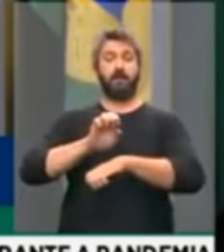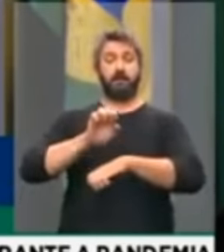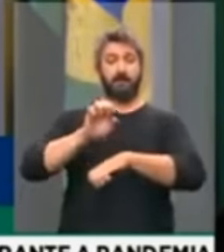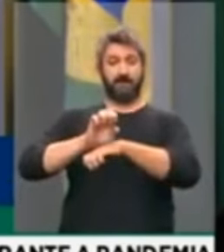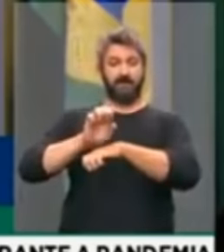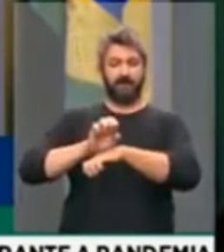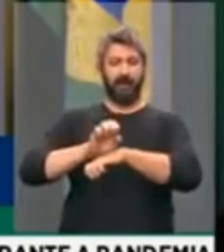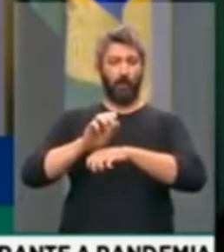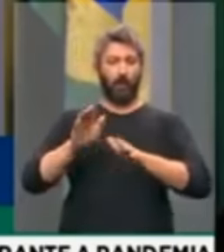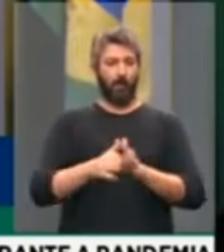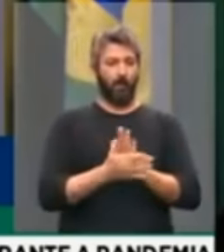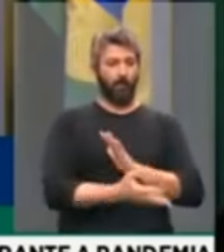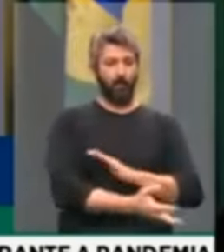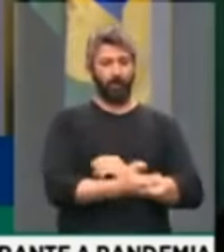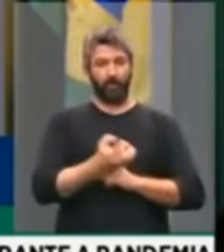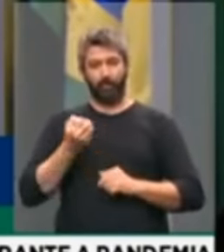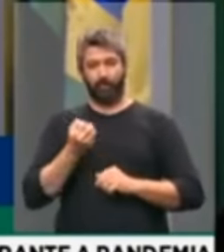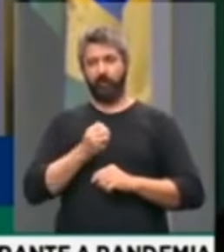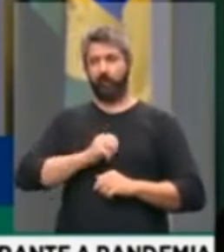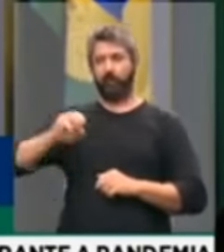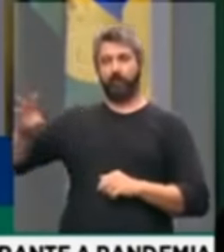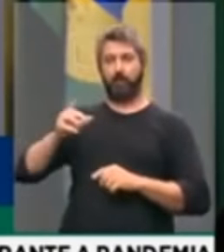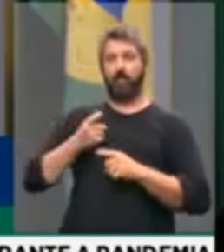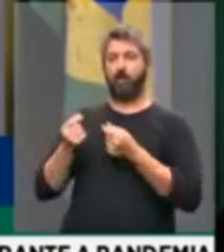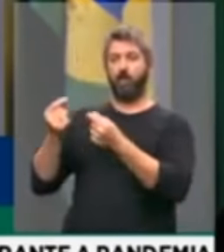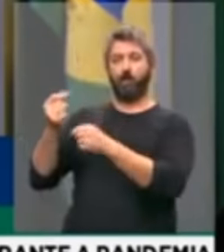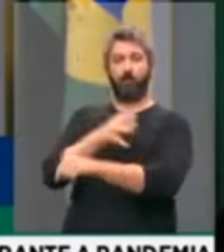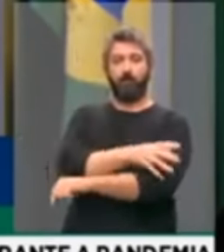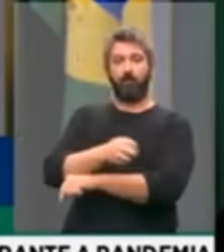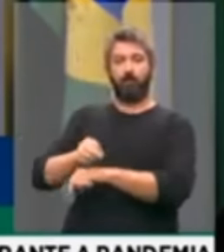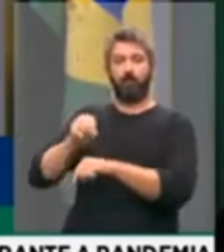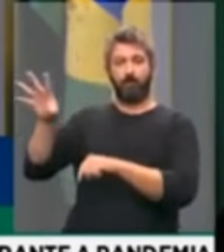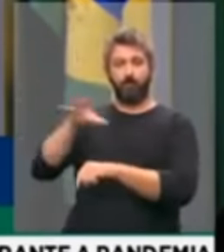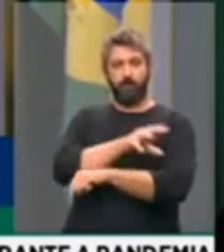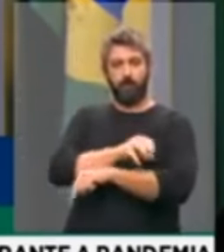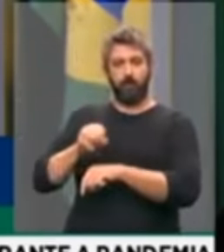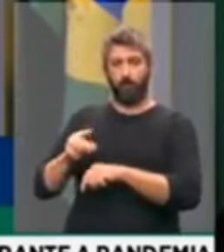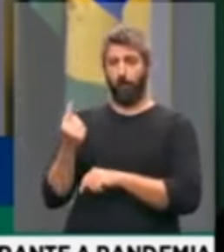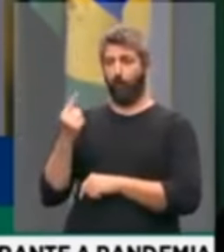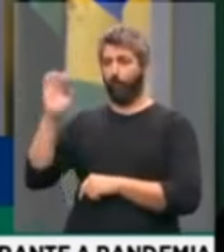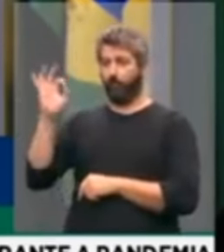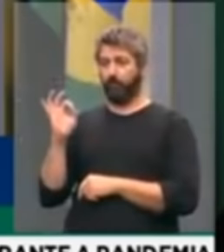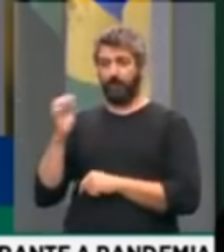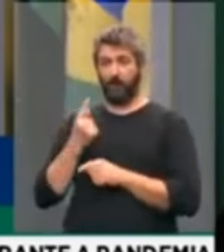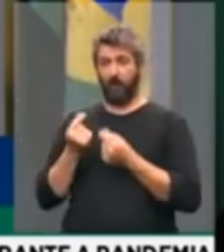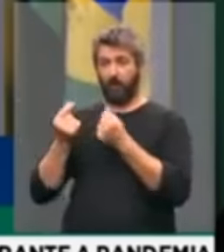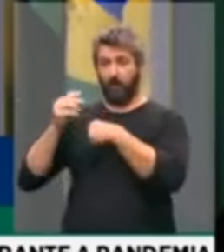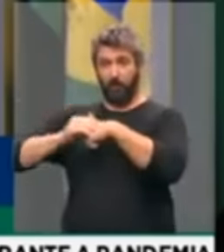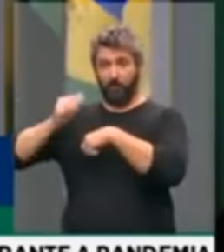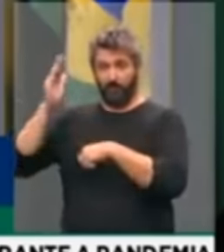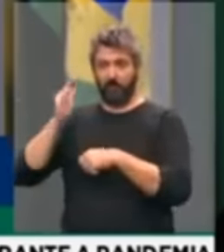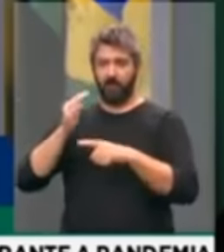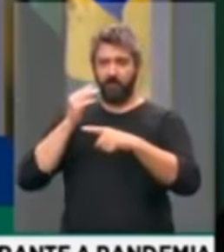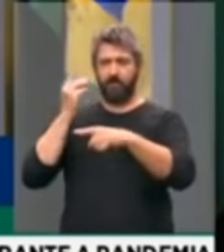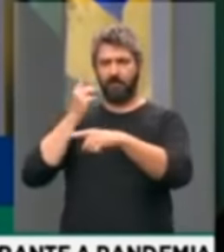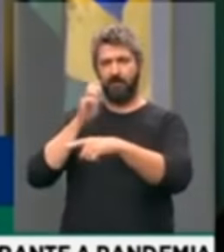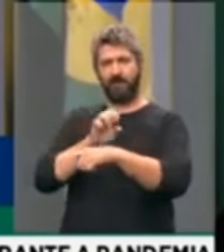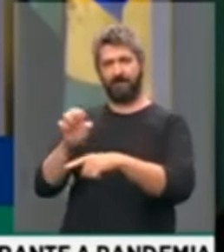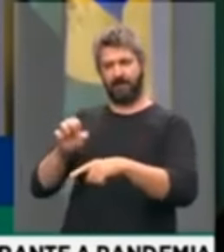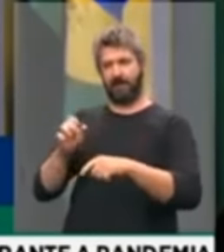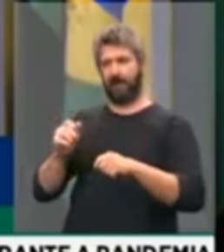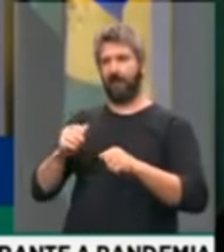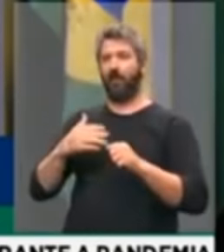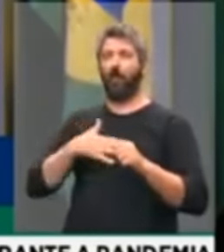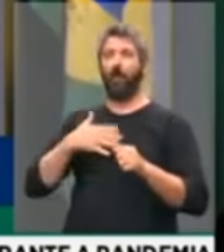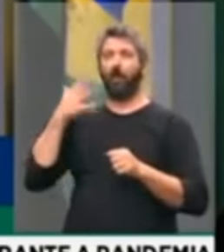sistematicamente passa para os mais ricos passa para elite o um por cento mais rico e vários deputados de esquerda